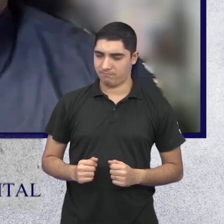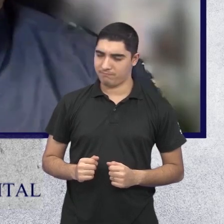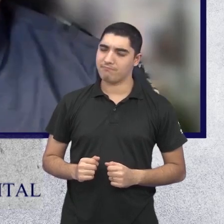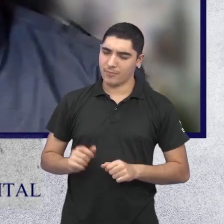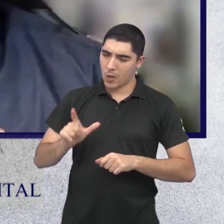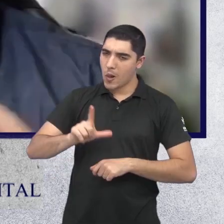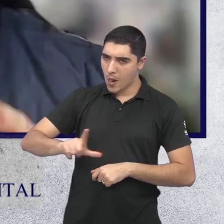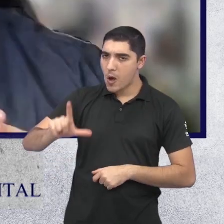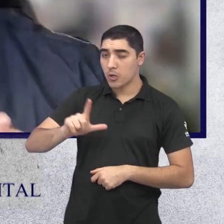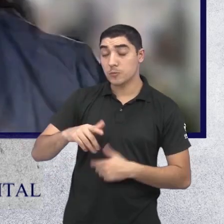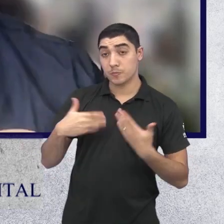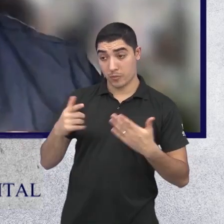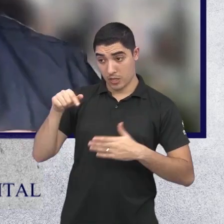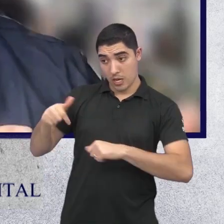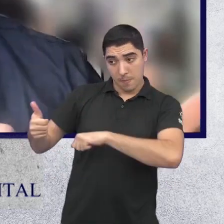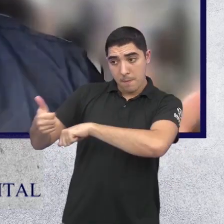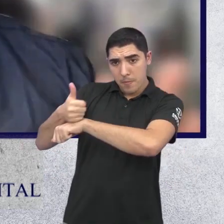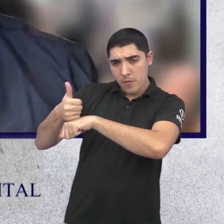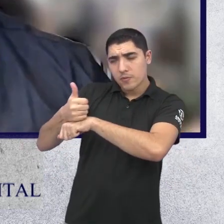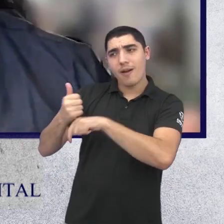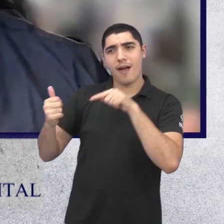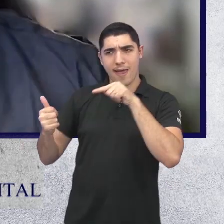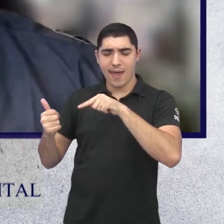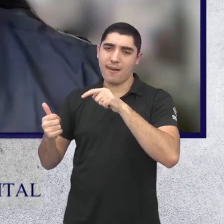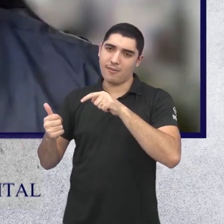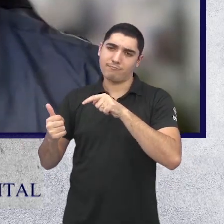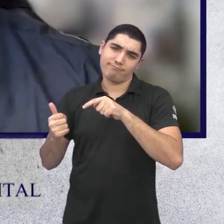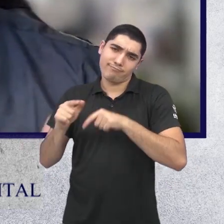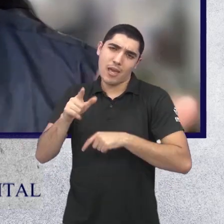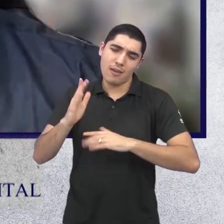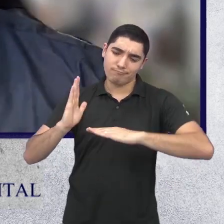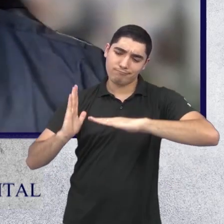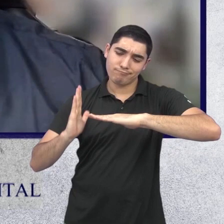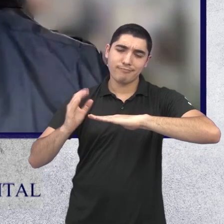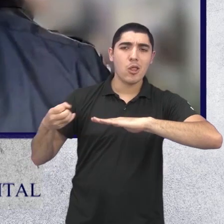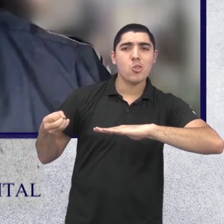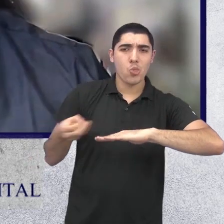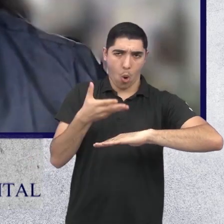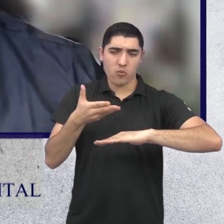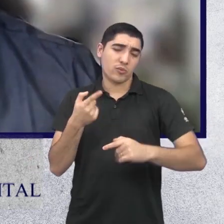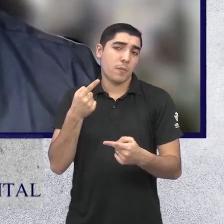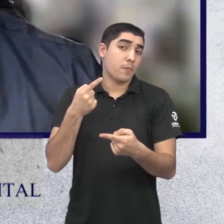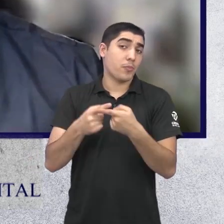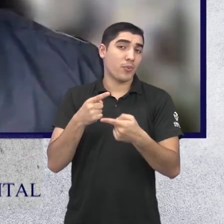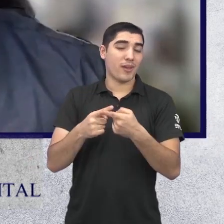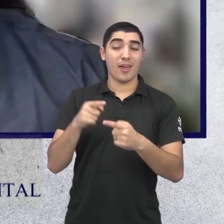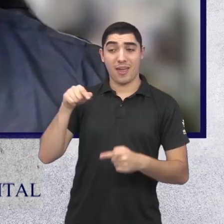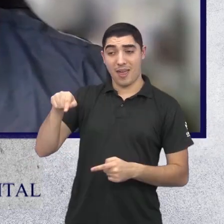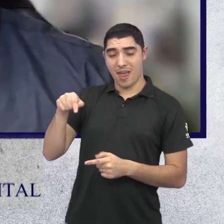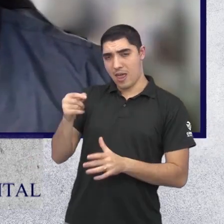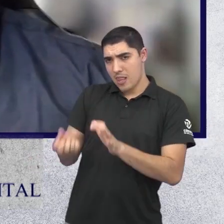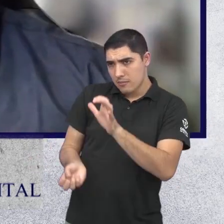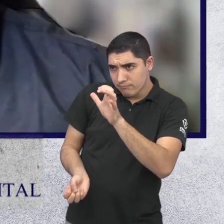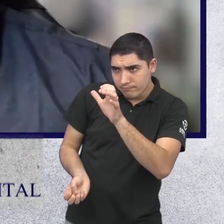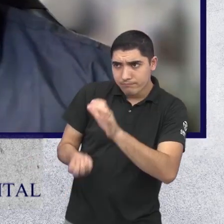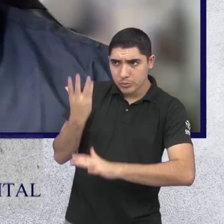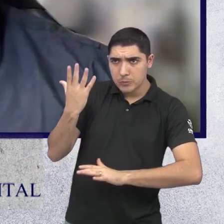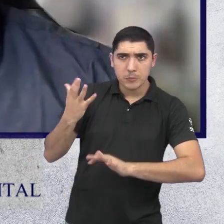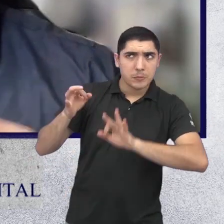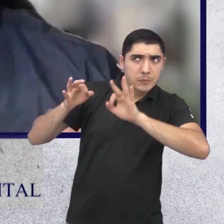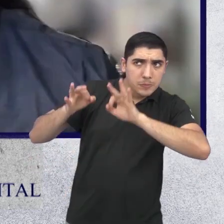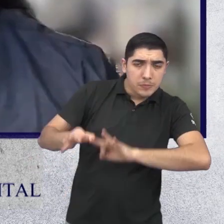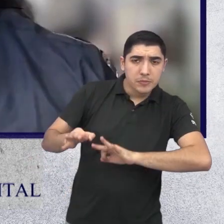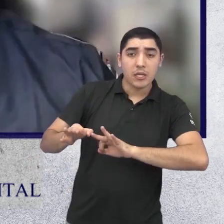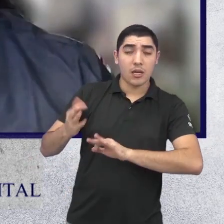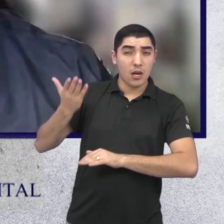Com certeza. A profissão ela é um tanto quanto atual, ela surge a partir, de fato, ali